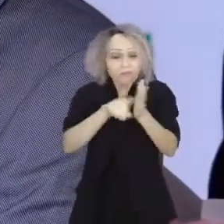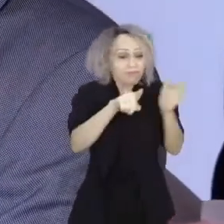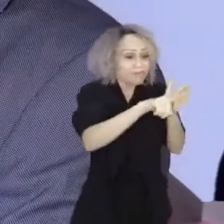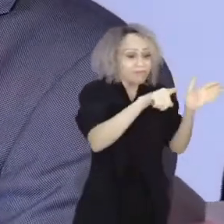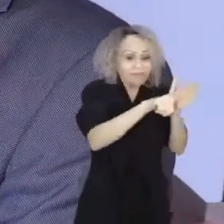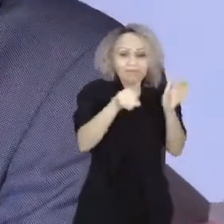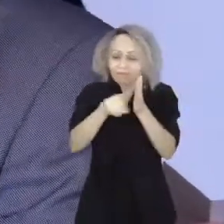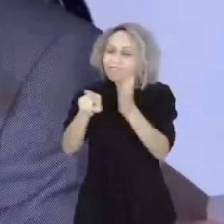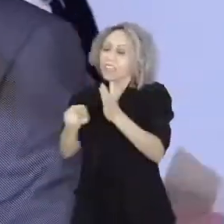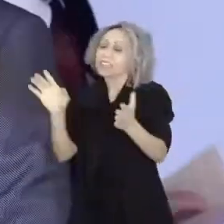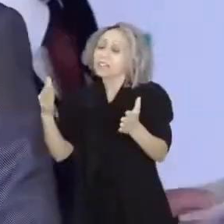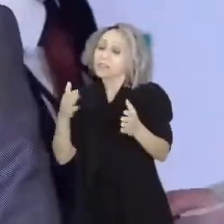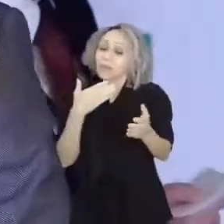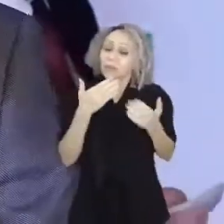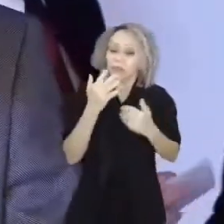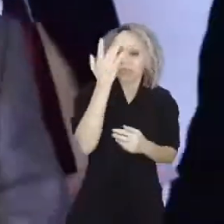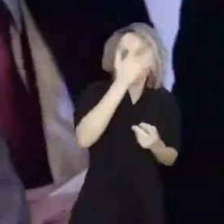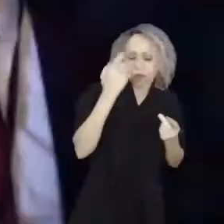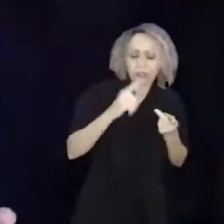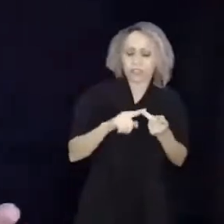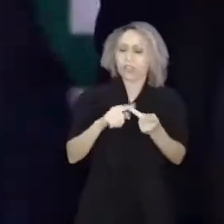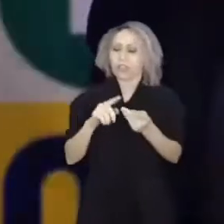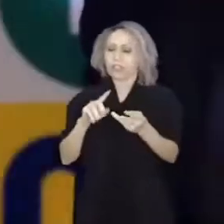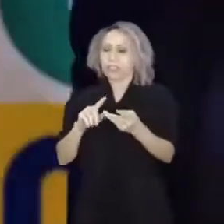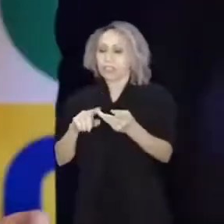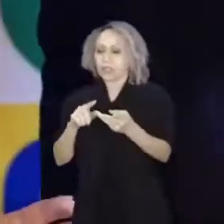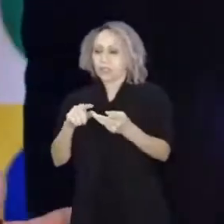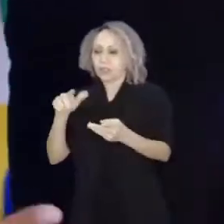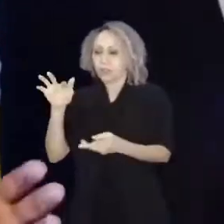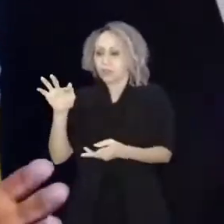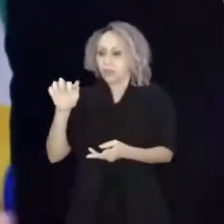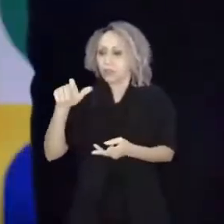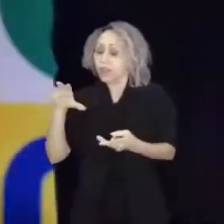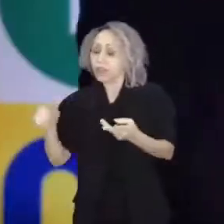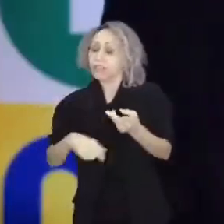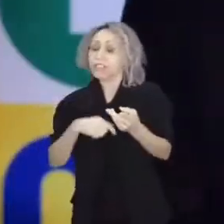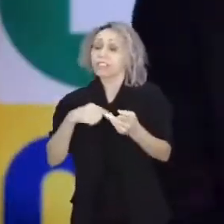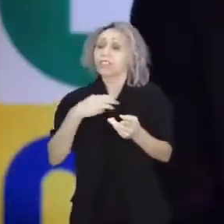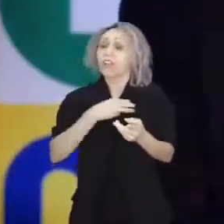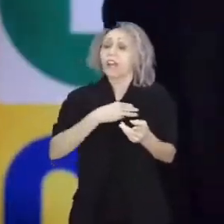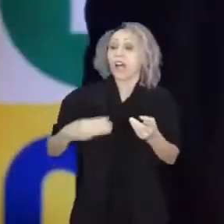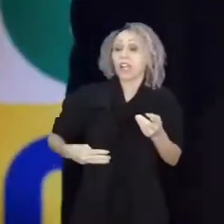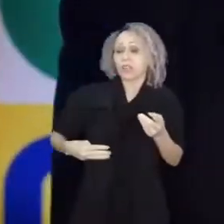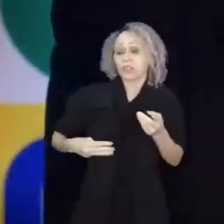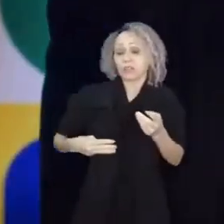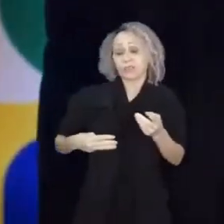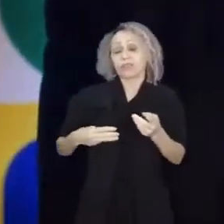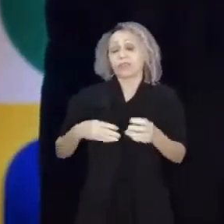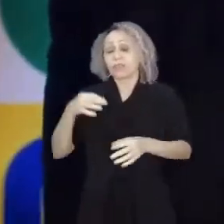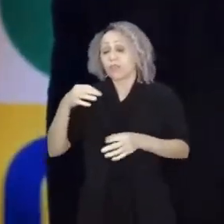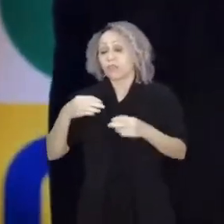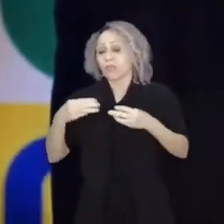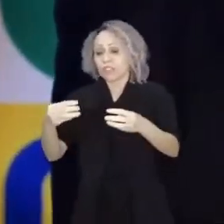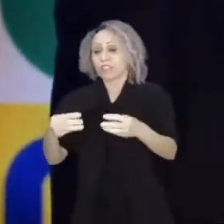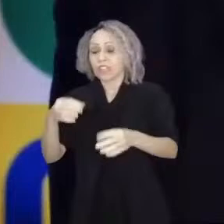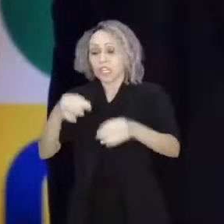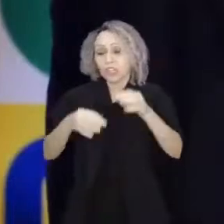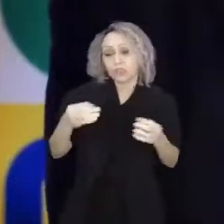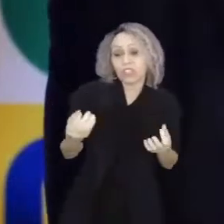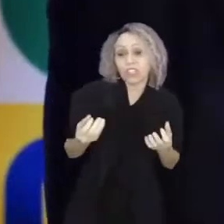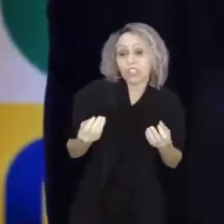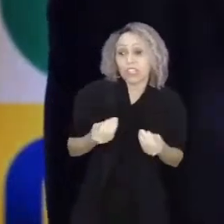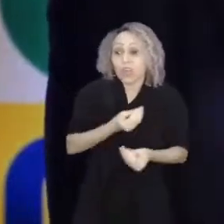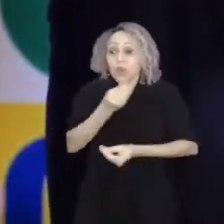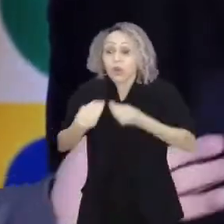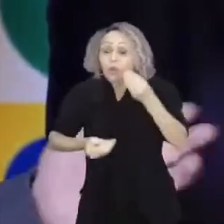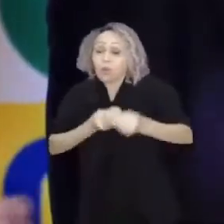da Justiça, como é que ele vai consertar o funcionamento daquela Polícia Rodoviária Federal. Sabe que durante o processo eleitoral virou